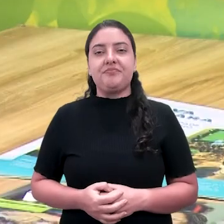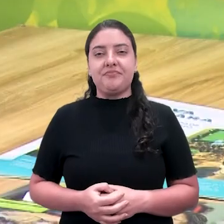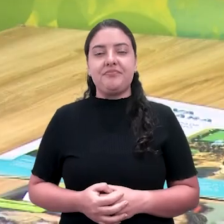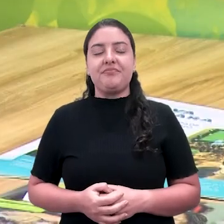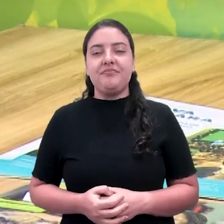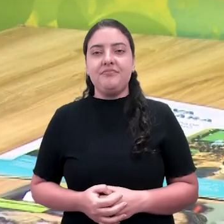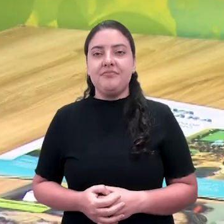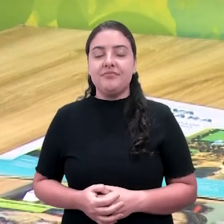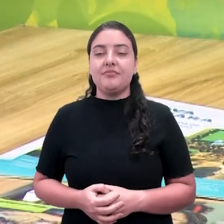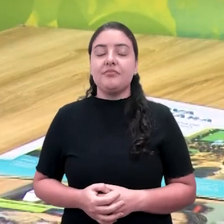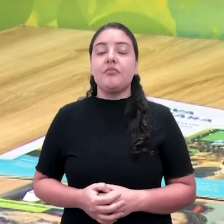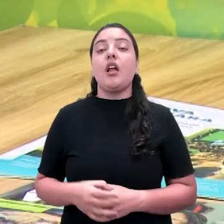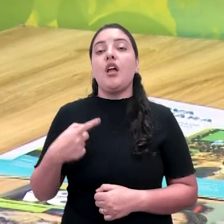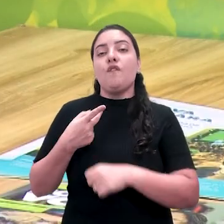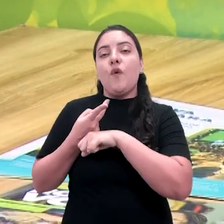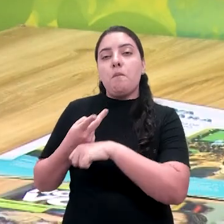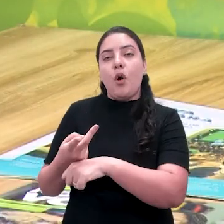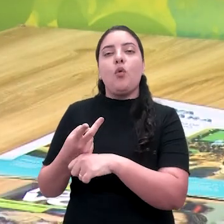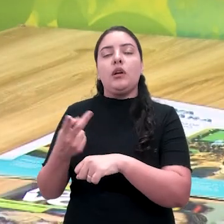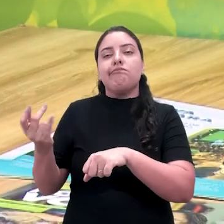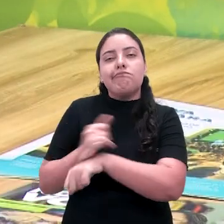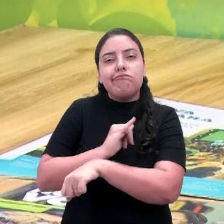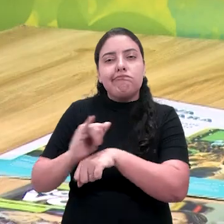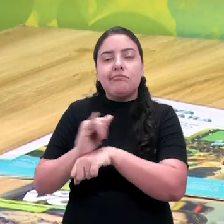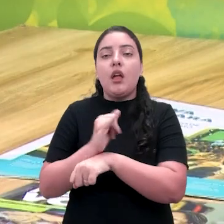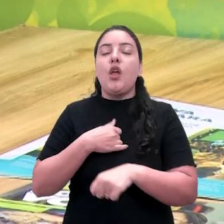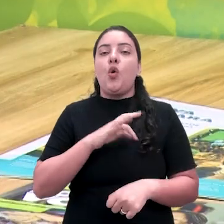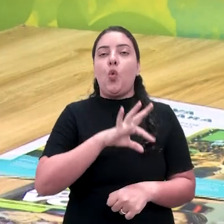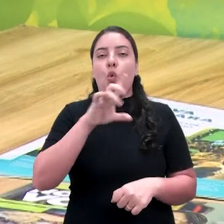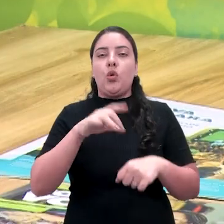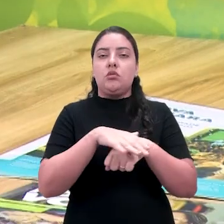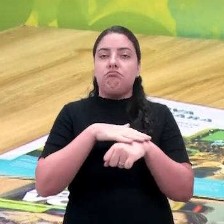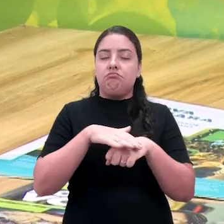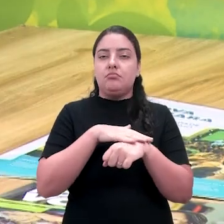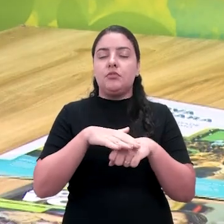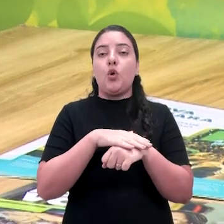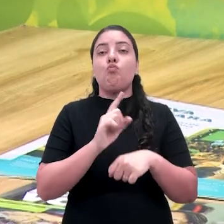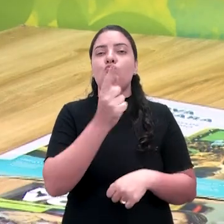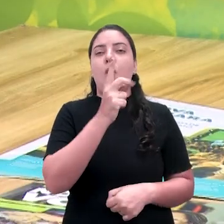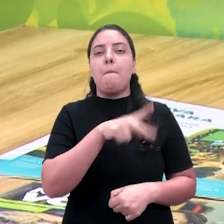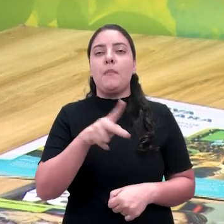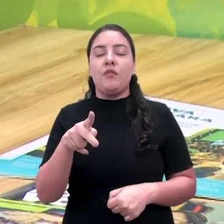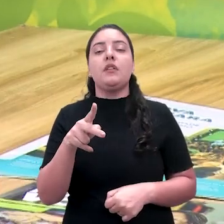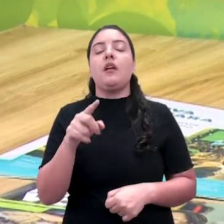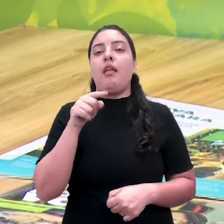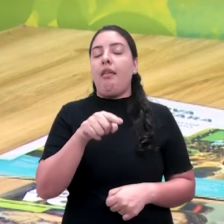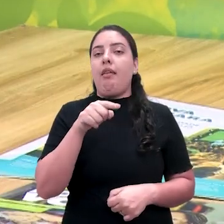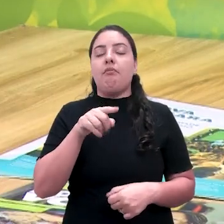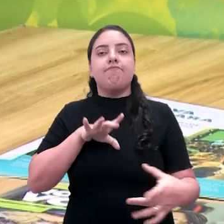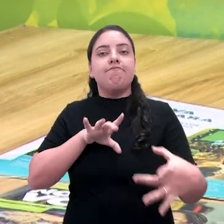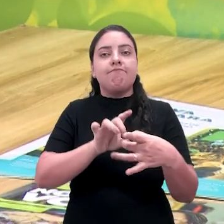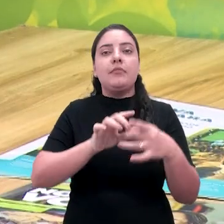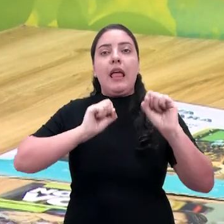E eu disse, não, eu vou procurar uma saída. Fui conversar com a coordenadora, na época era uma professora que é muito ligada a